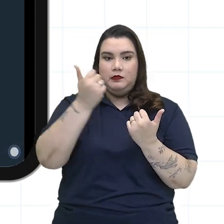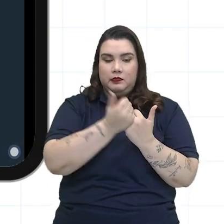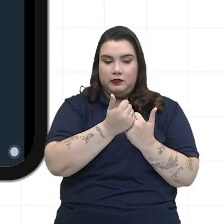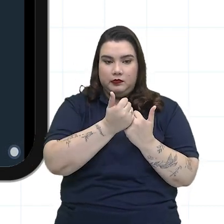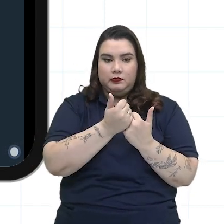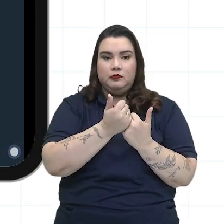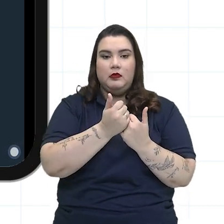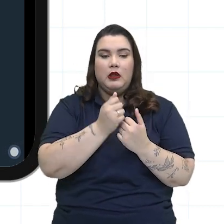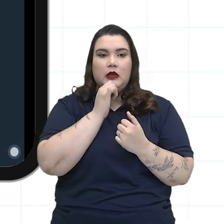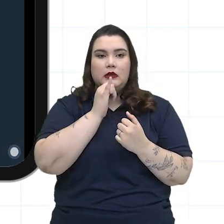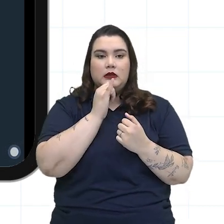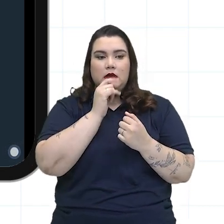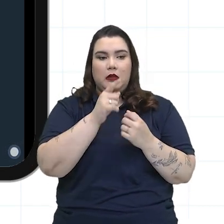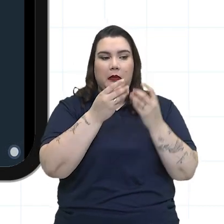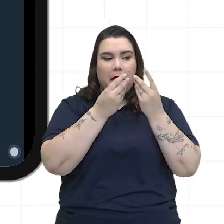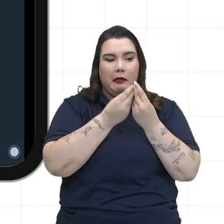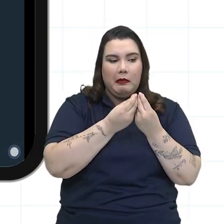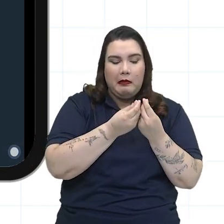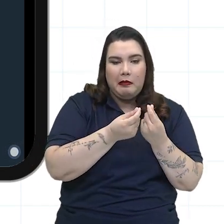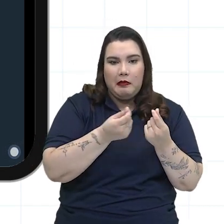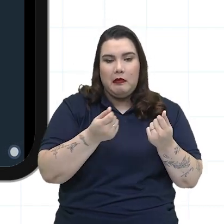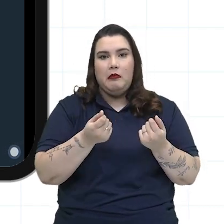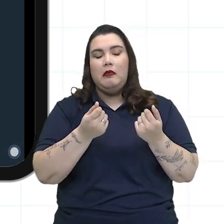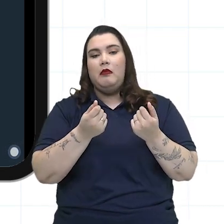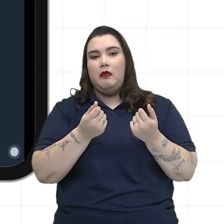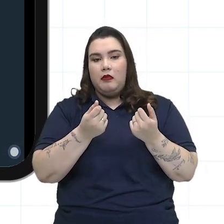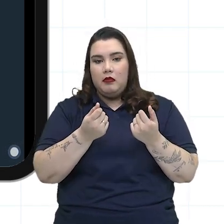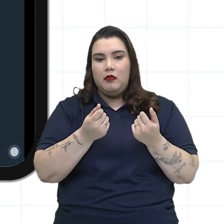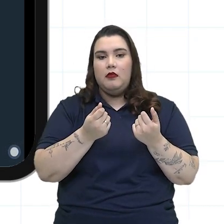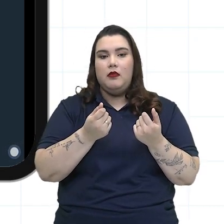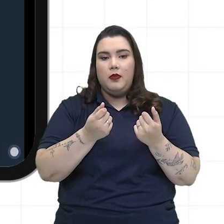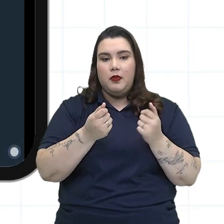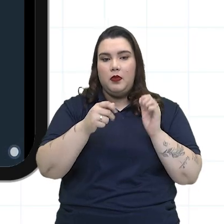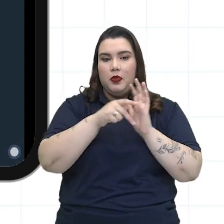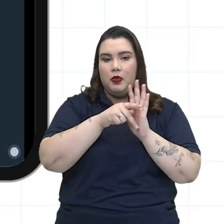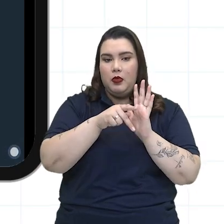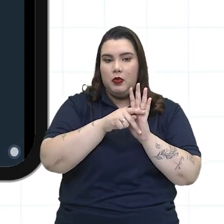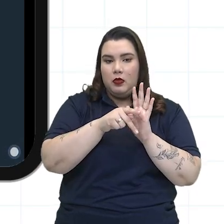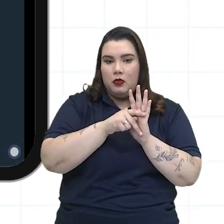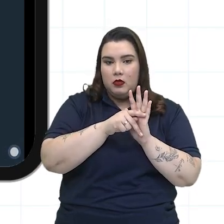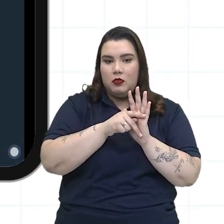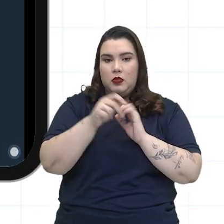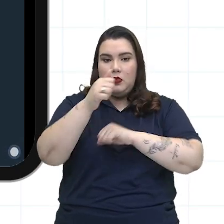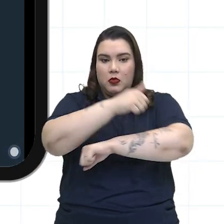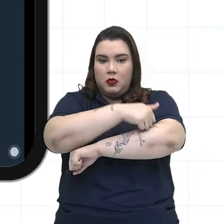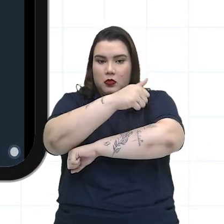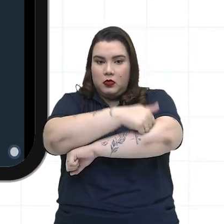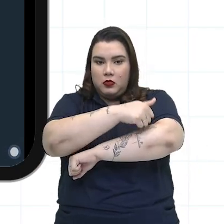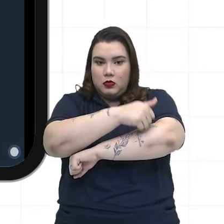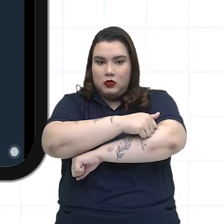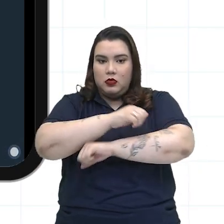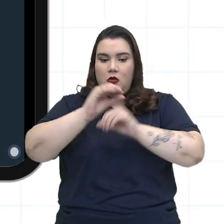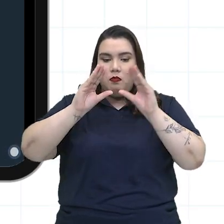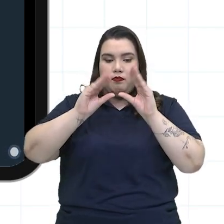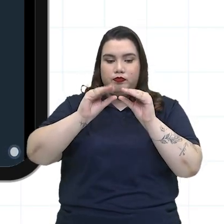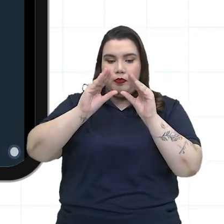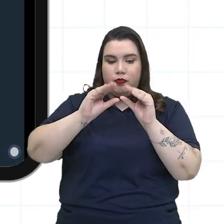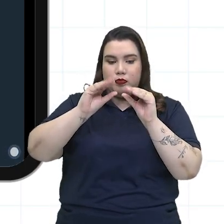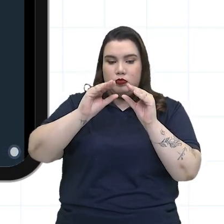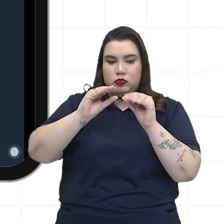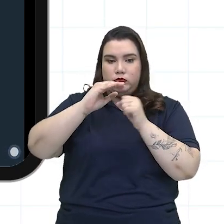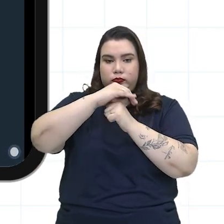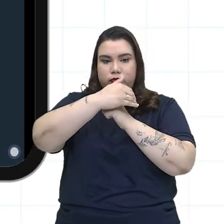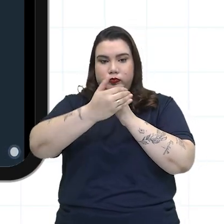por desgaste, né, ali a parte dos ossos, da cartilagem,